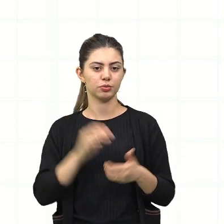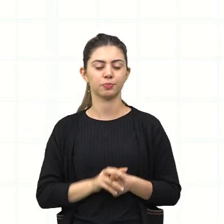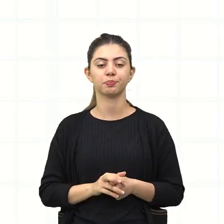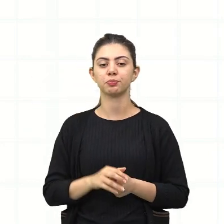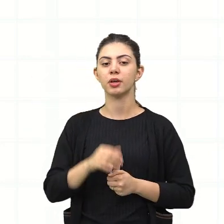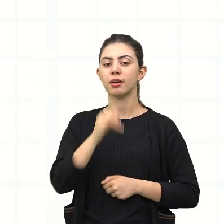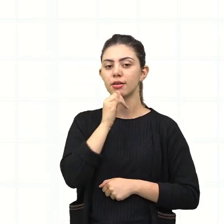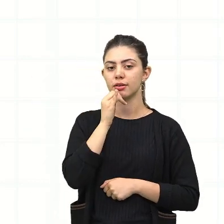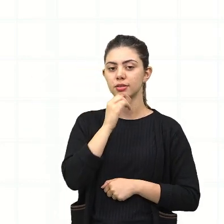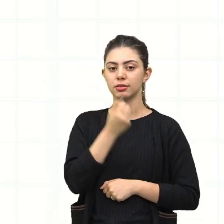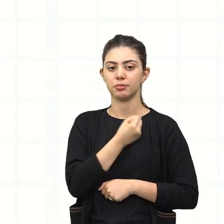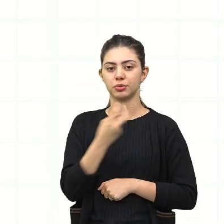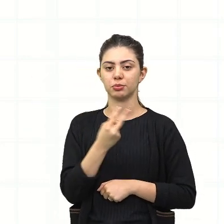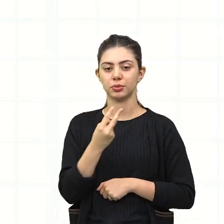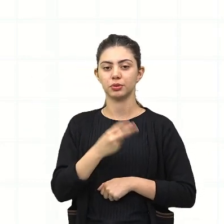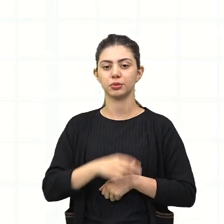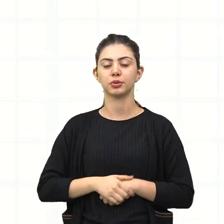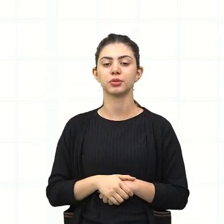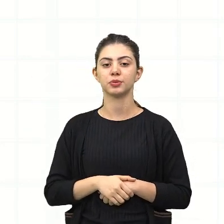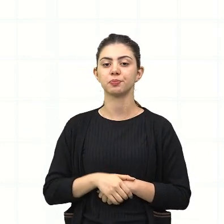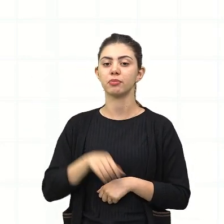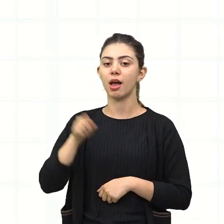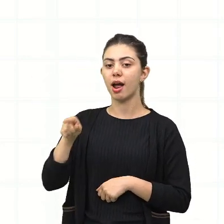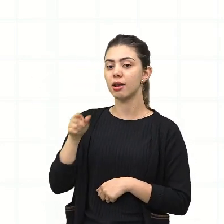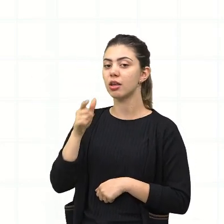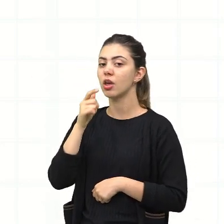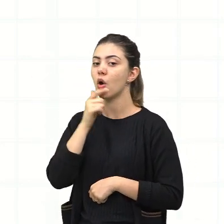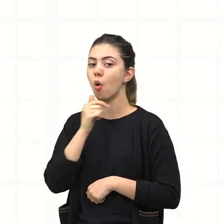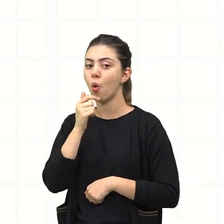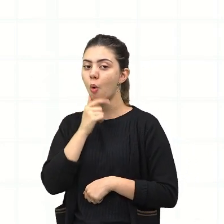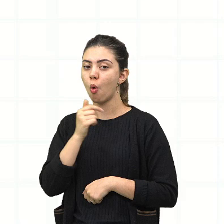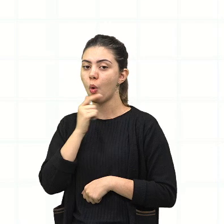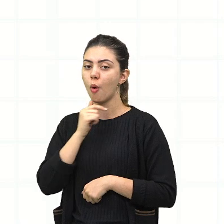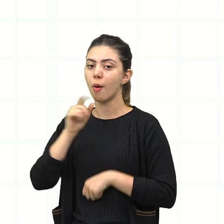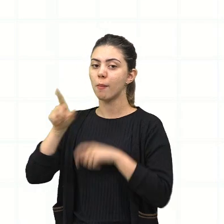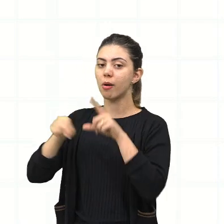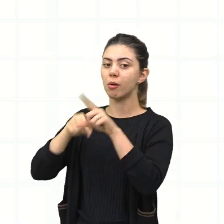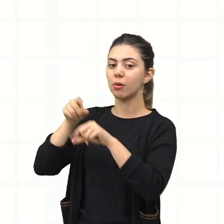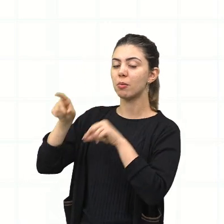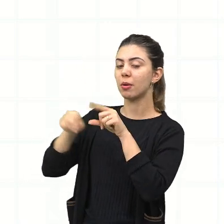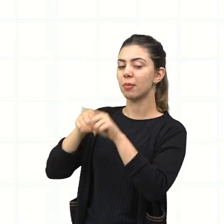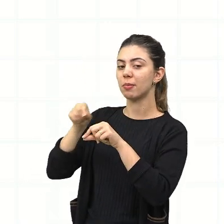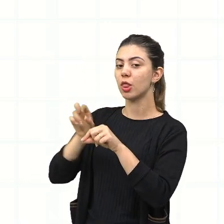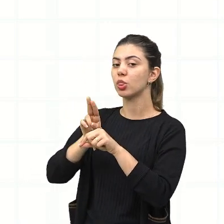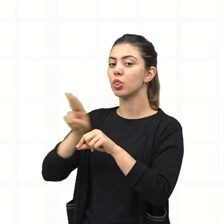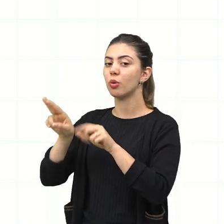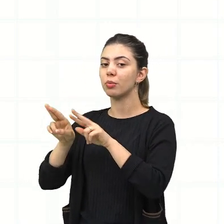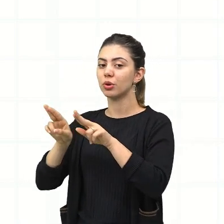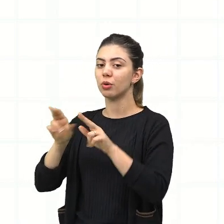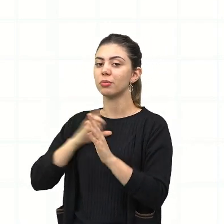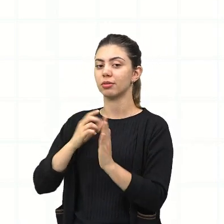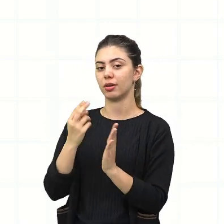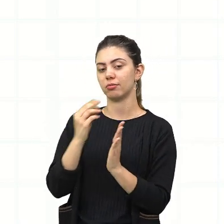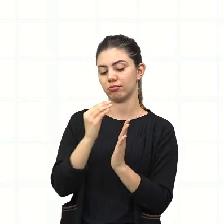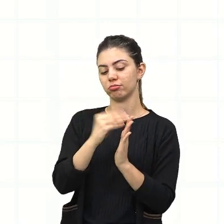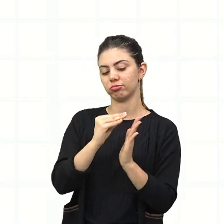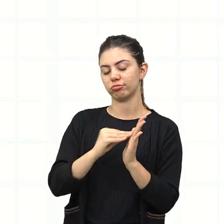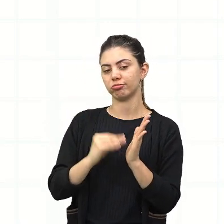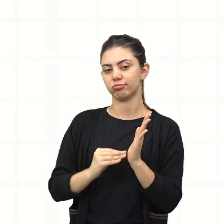serão escolhidos os rapazes cujos nomes, olha aqui, masculino,